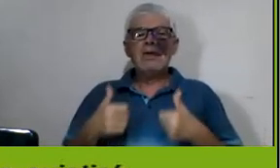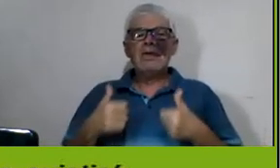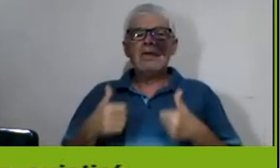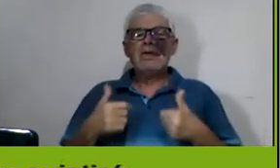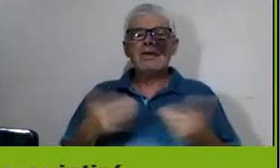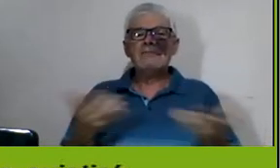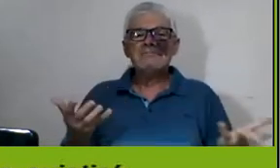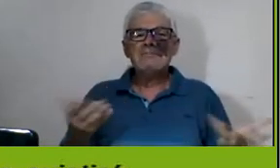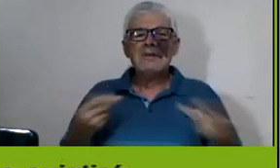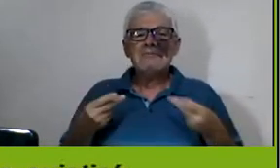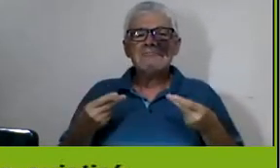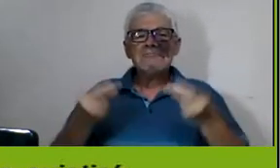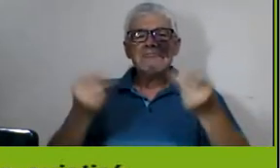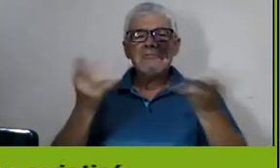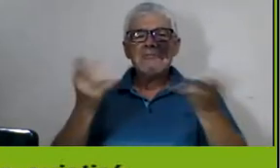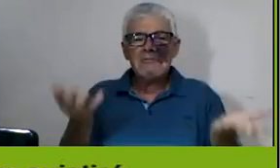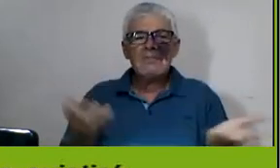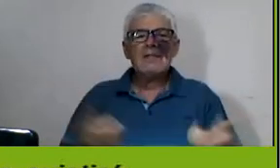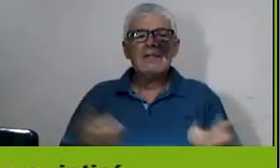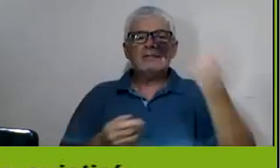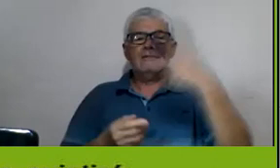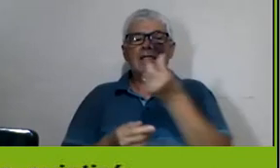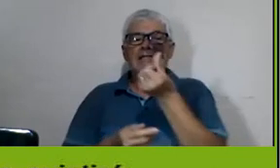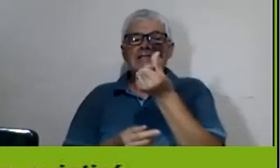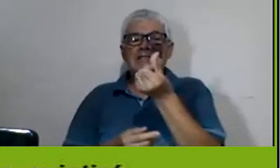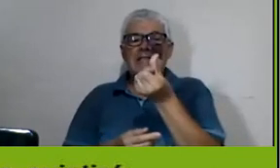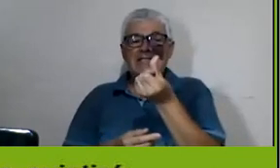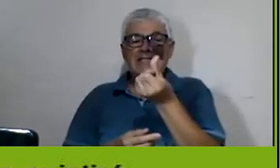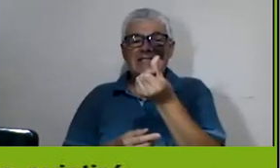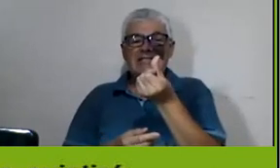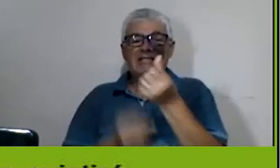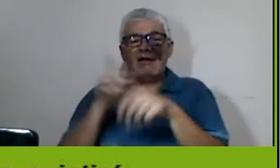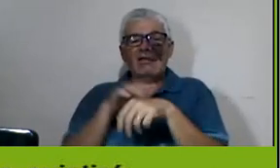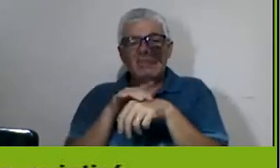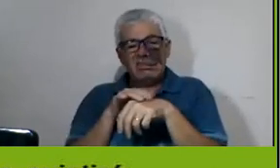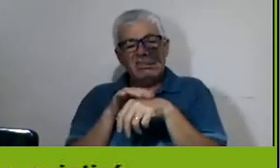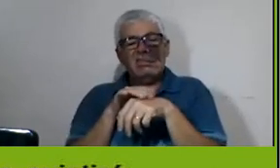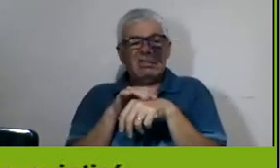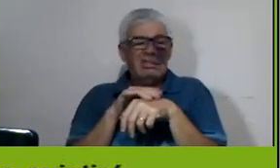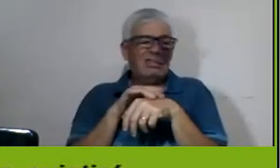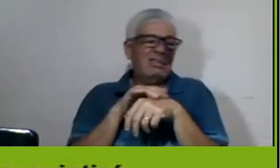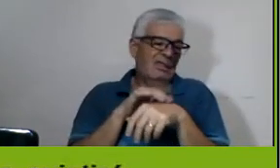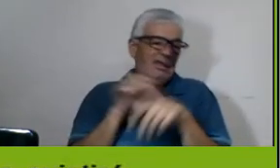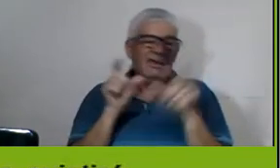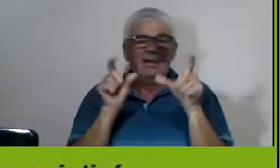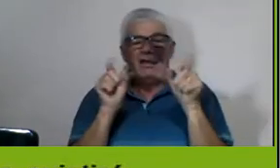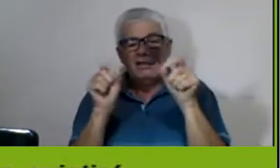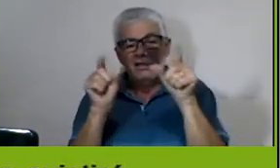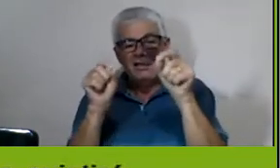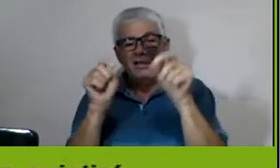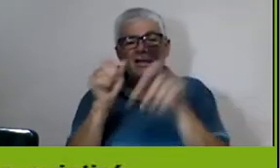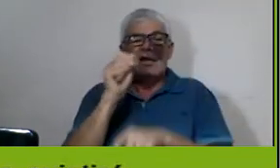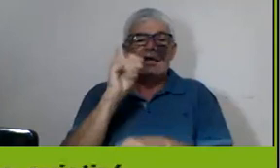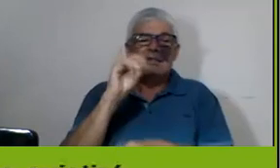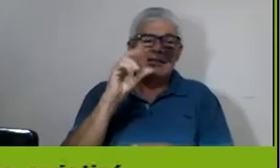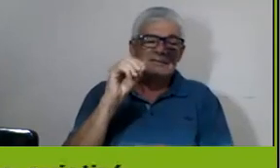fiz na minha própria Bíblia. Eu coloquei assim, ó, o livro de Ageu afirma que um templo